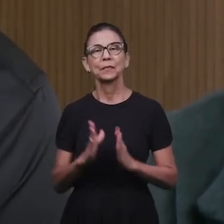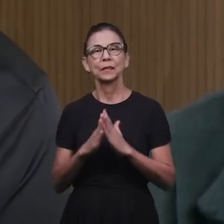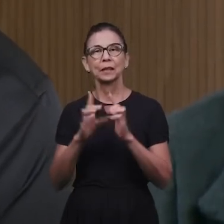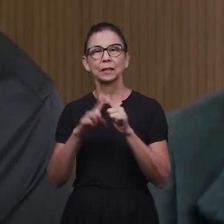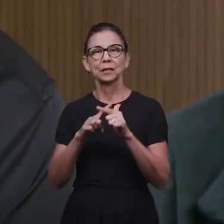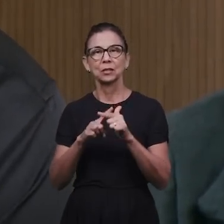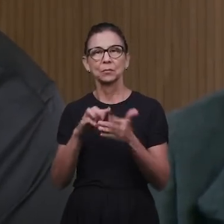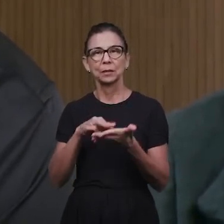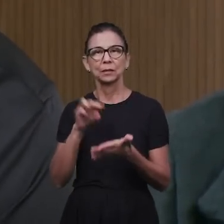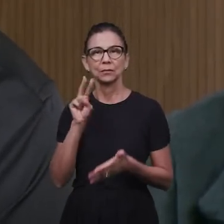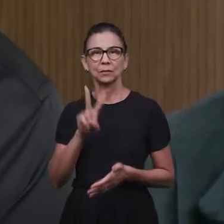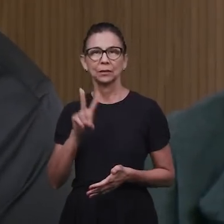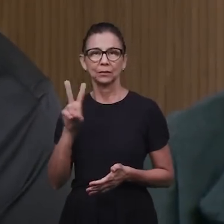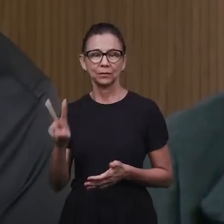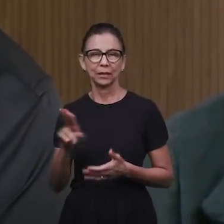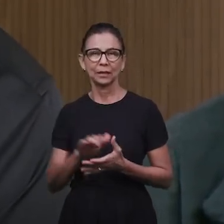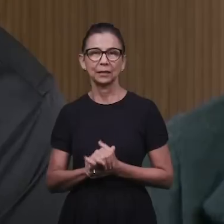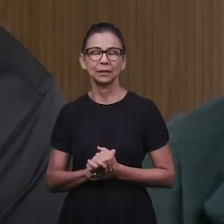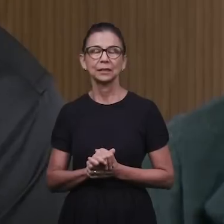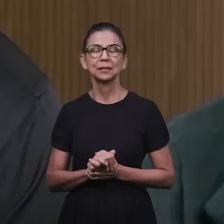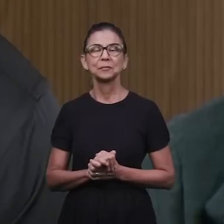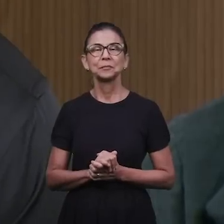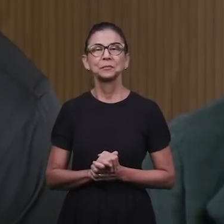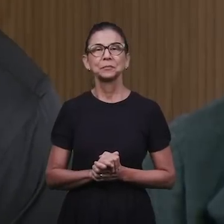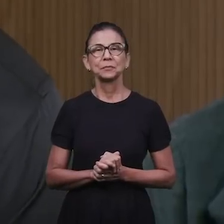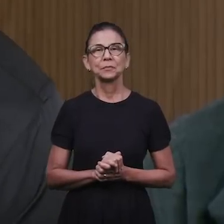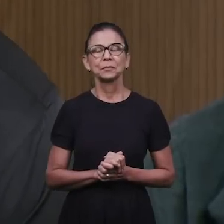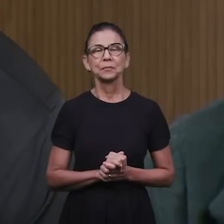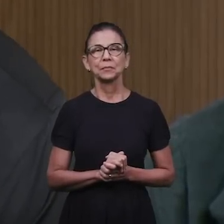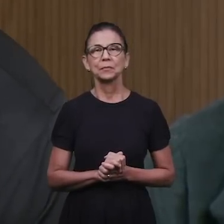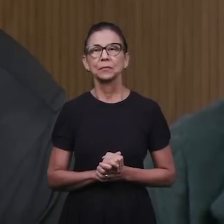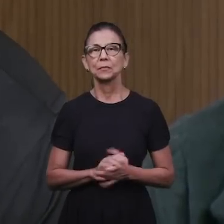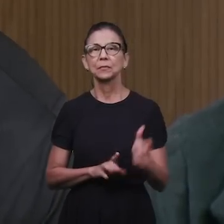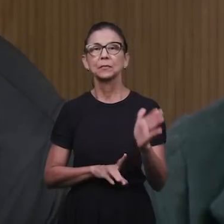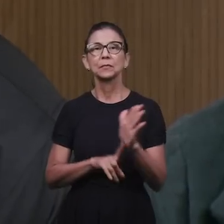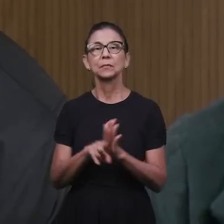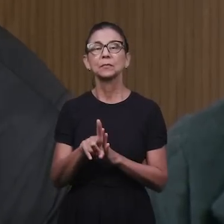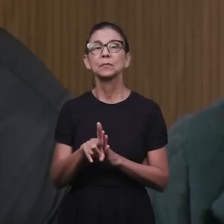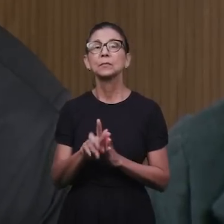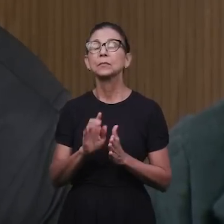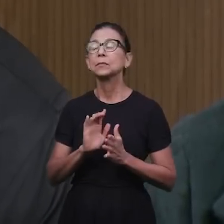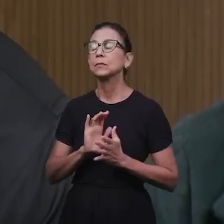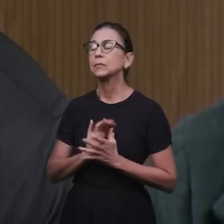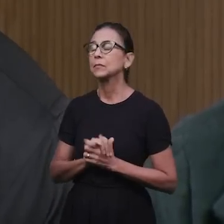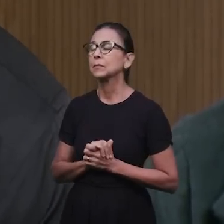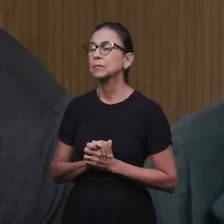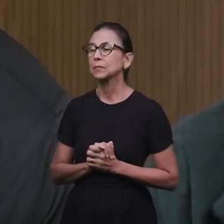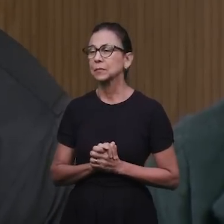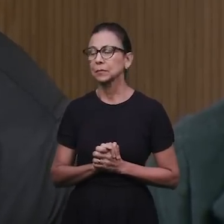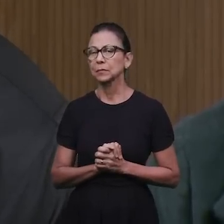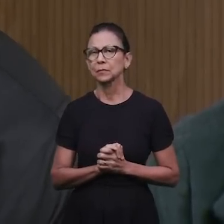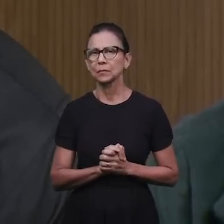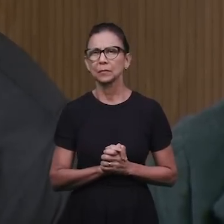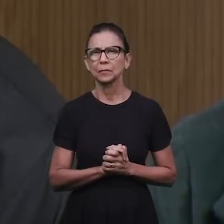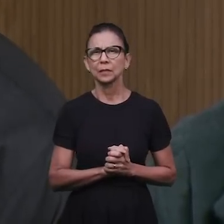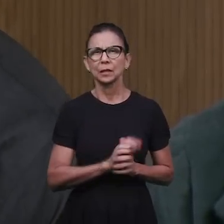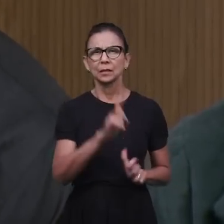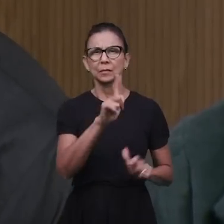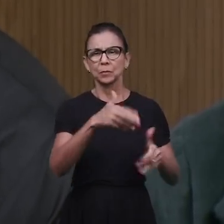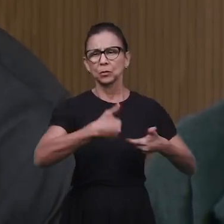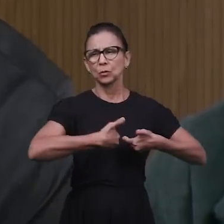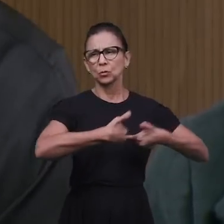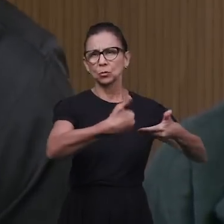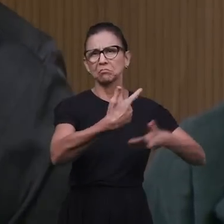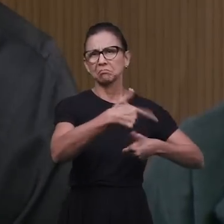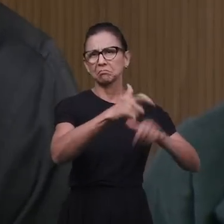Alberto. E a minha pergunta ao pastor Ailton ao recebermos convites para certos lugares, como sabemos se nos convém aceitar o